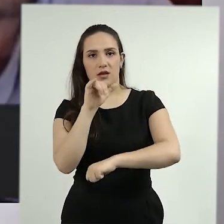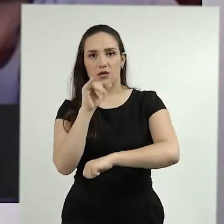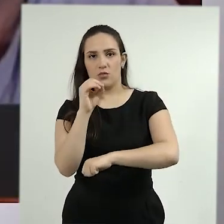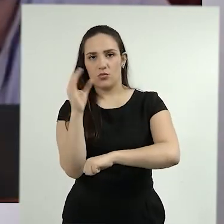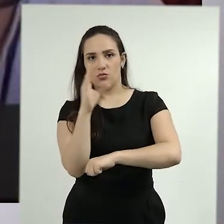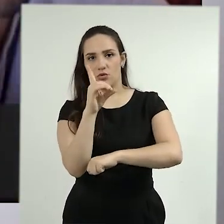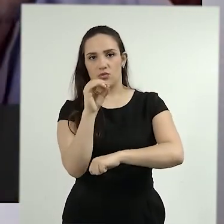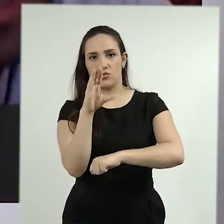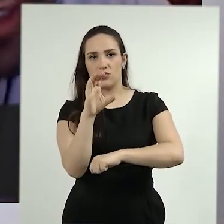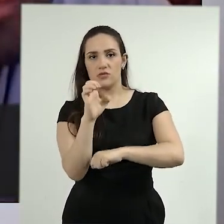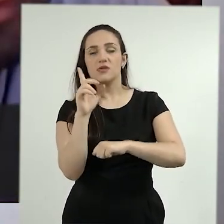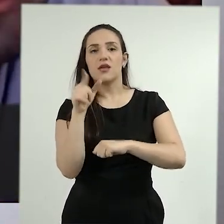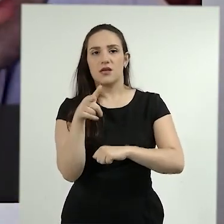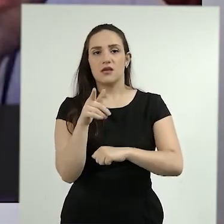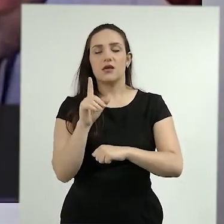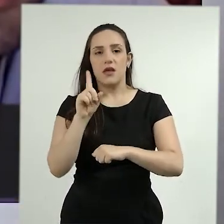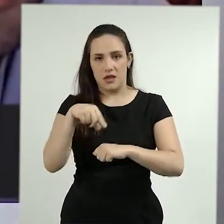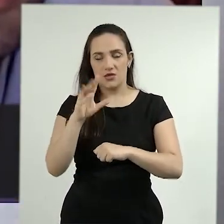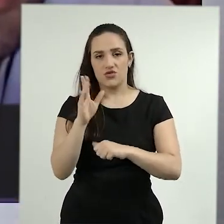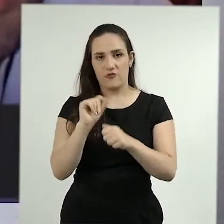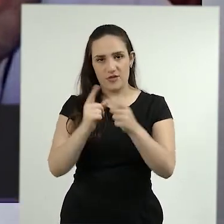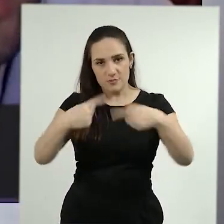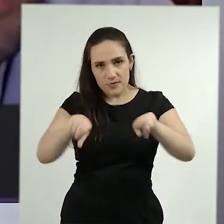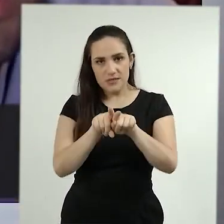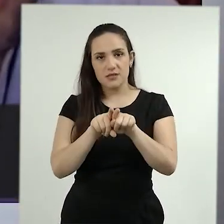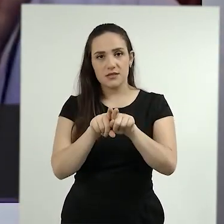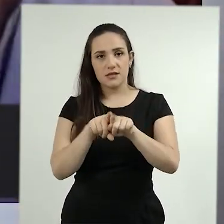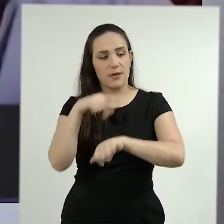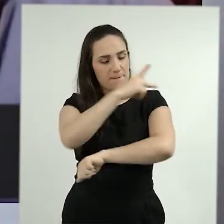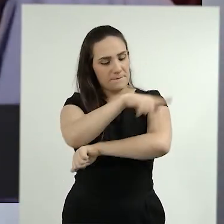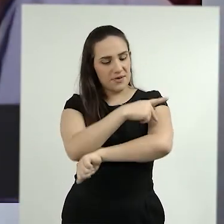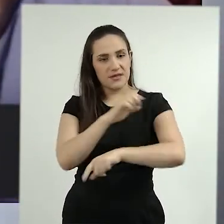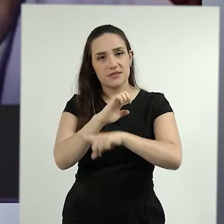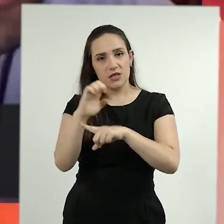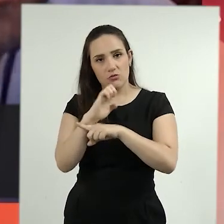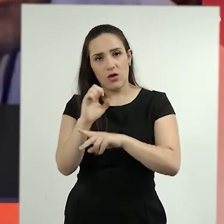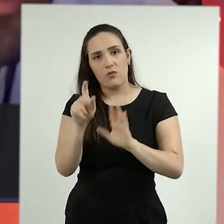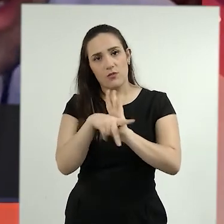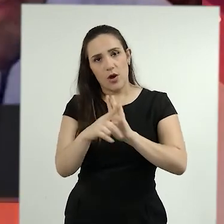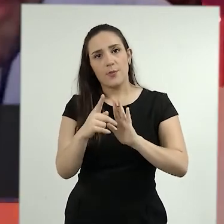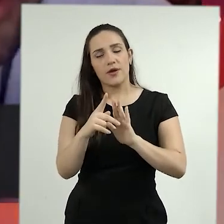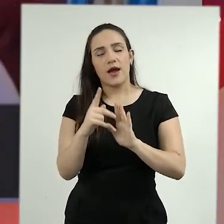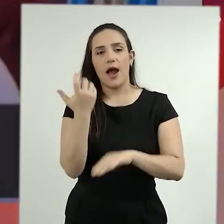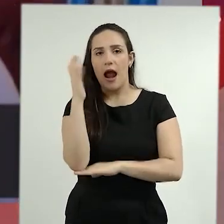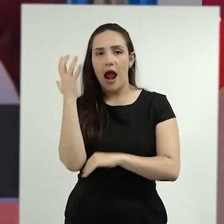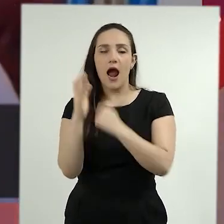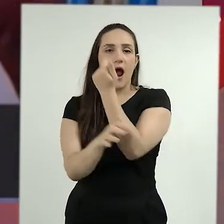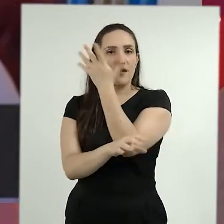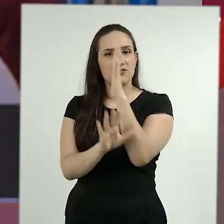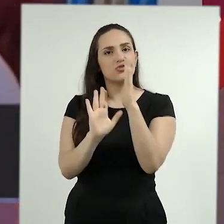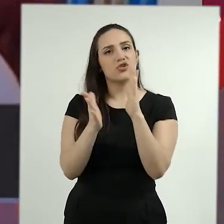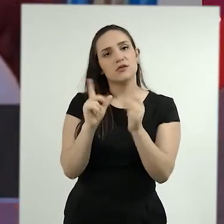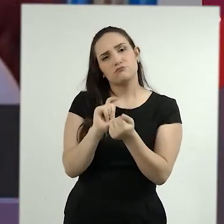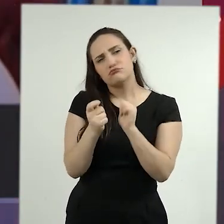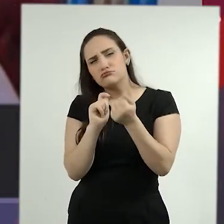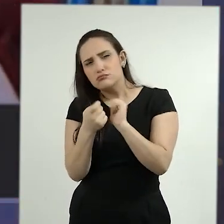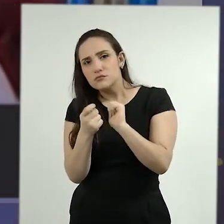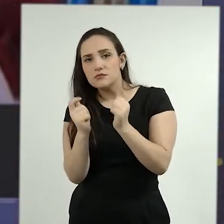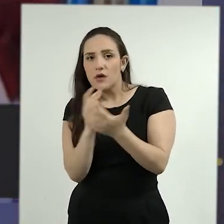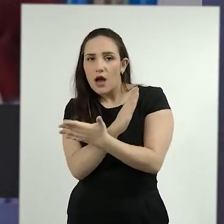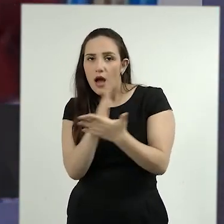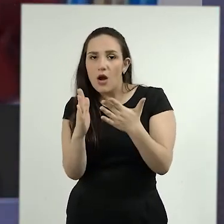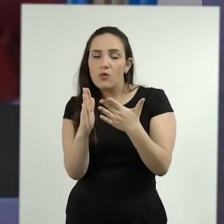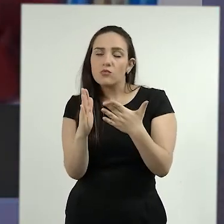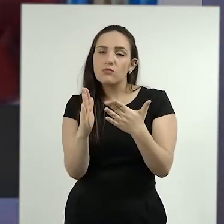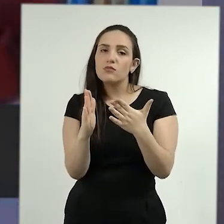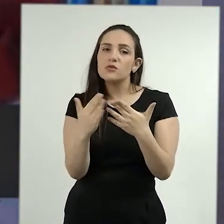Canastra também, em parceria com o governo e Parque Estadual. Então, nós não paramos. Tivemos algumas